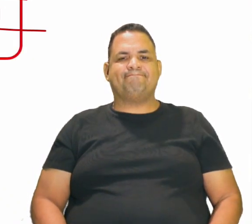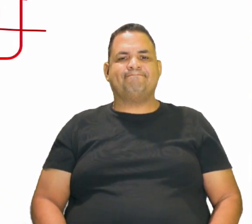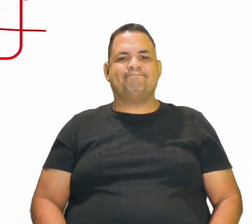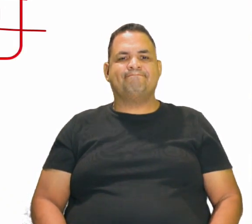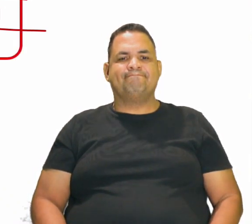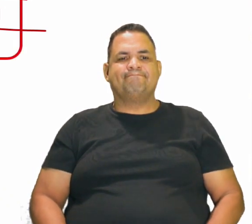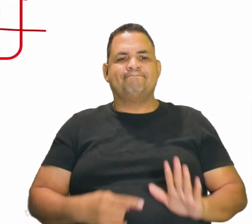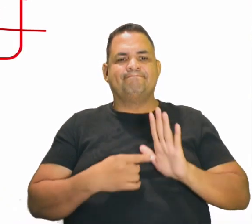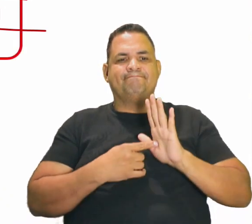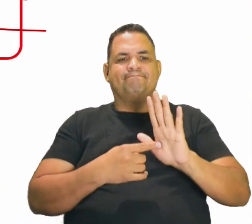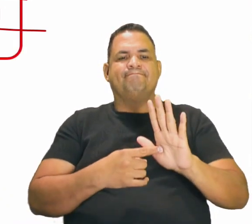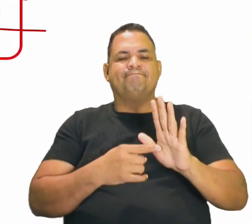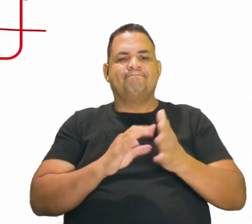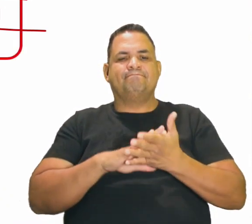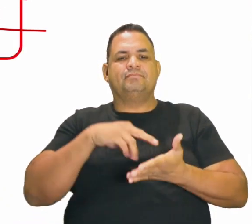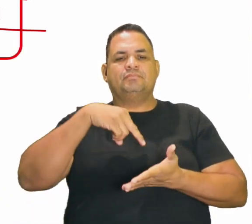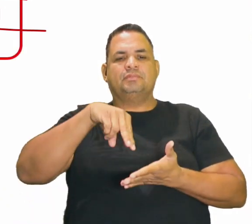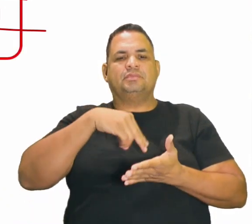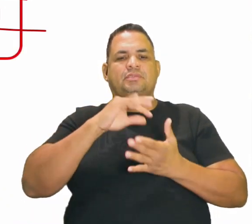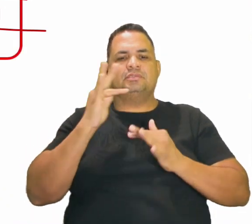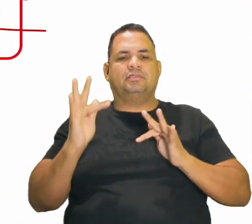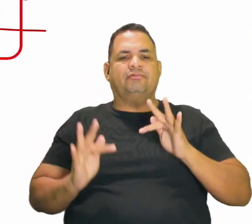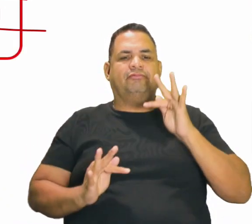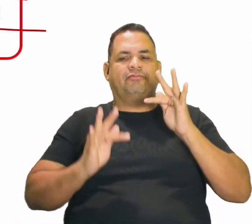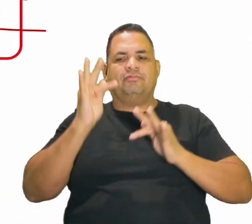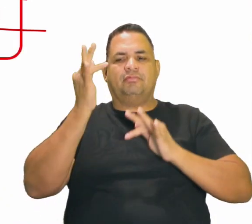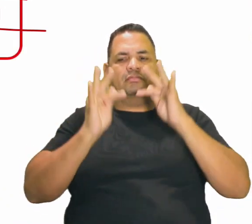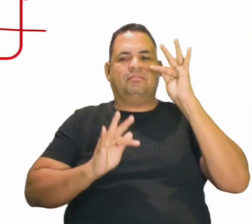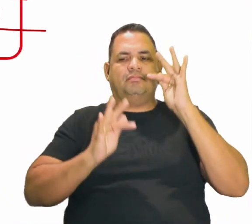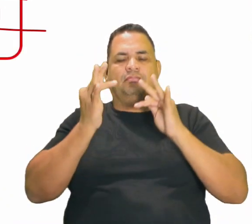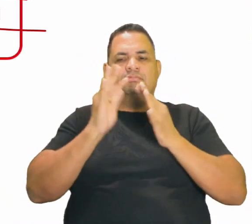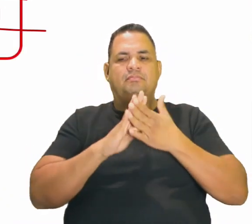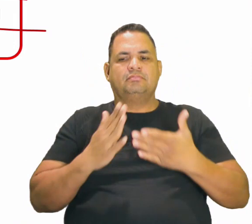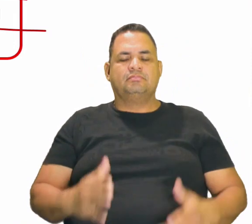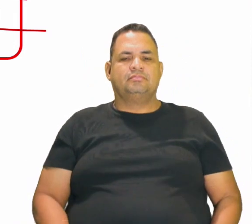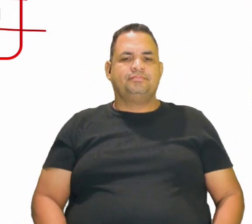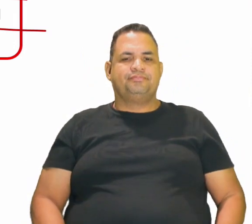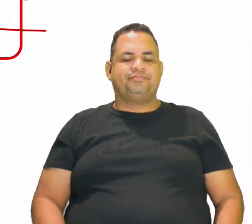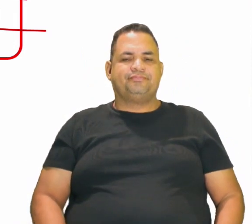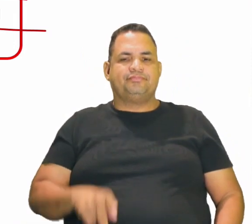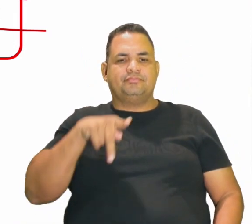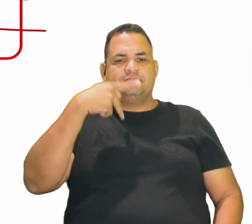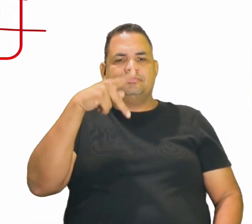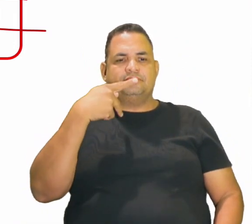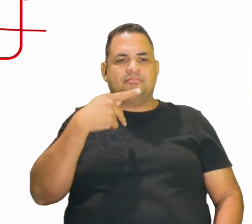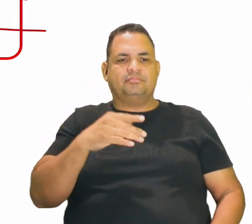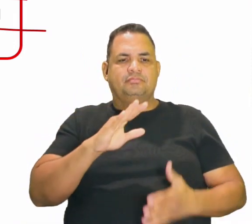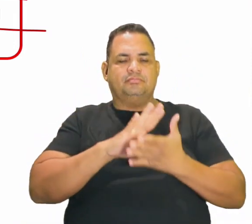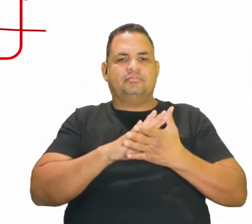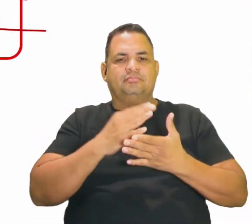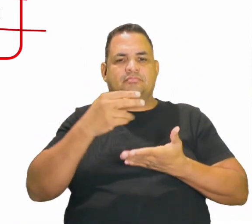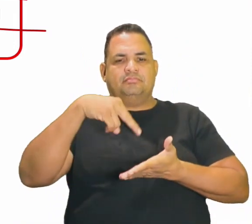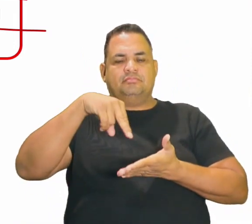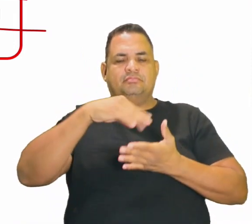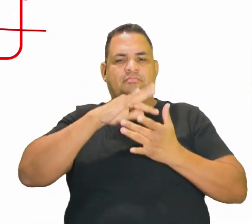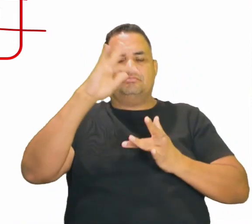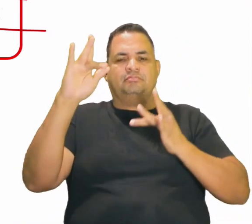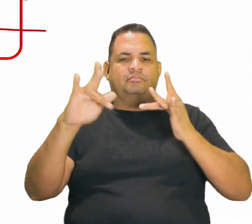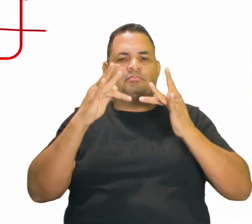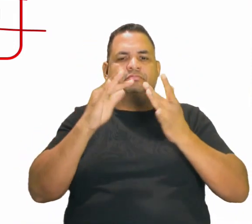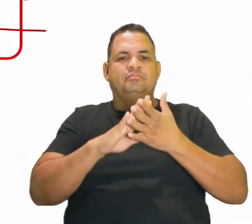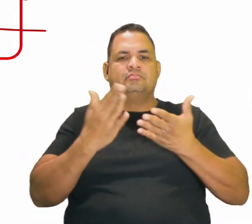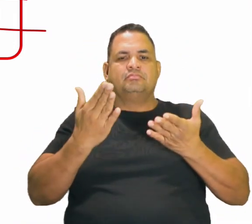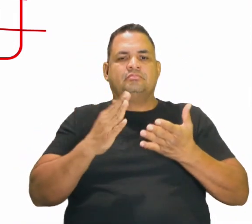representa o que é uma dança folclórica e o estudante estamos falando da dança clássica o balé Porém